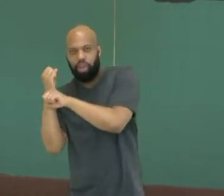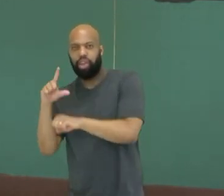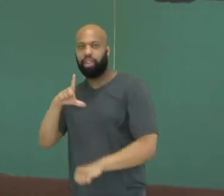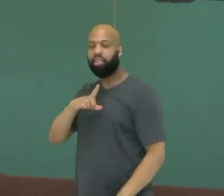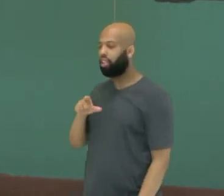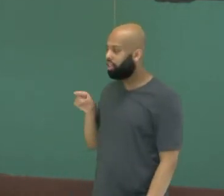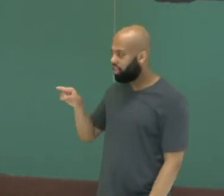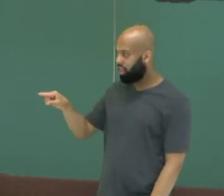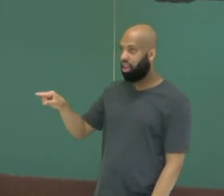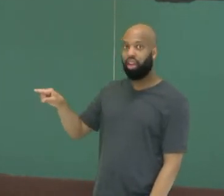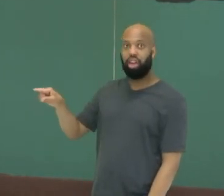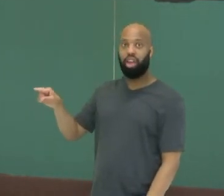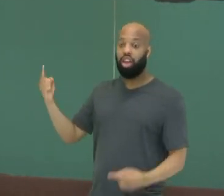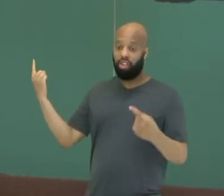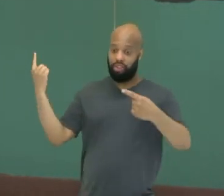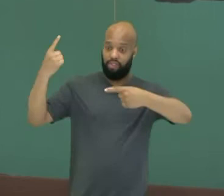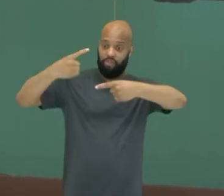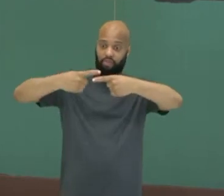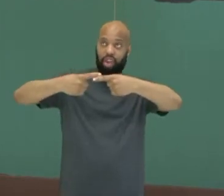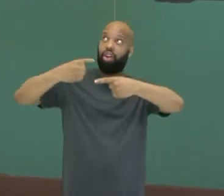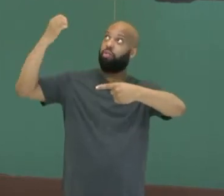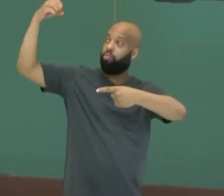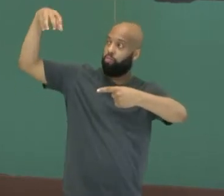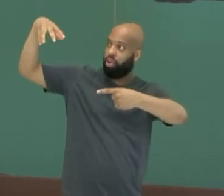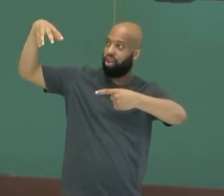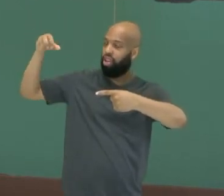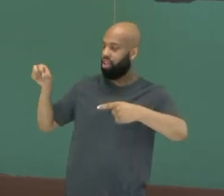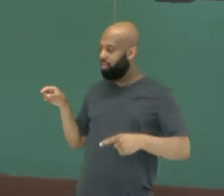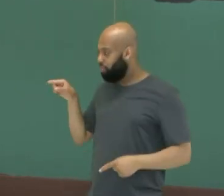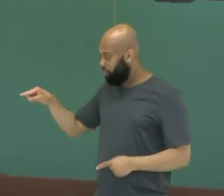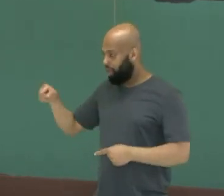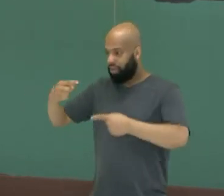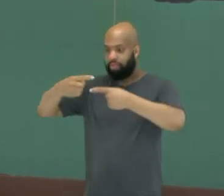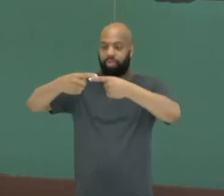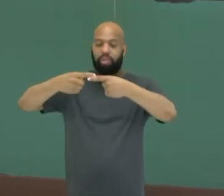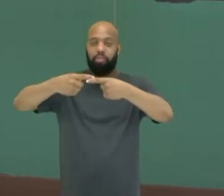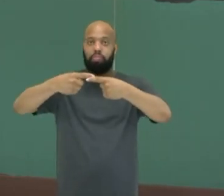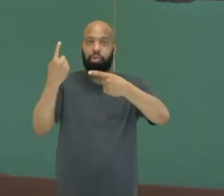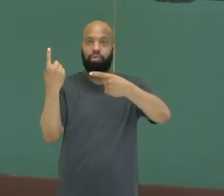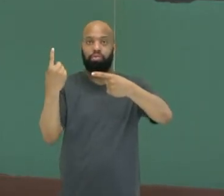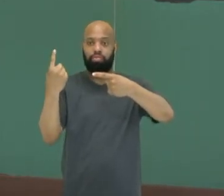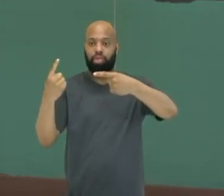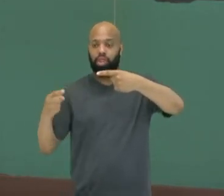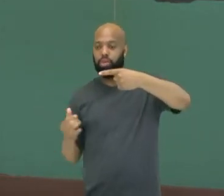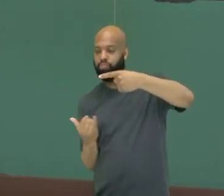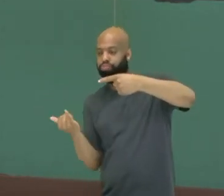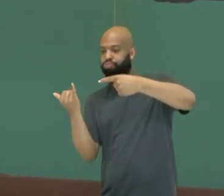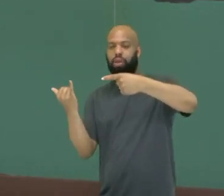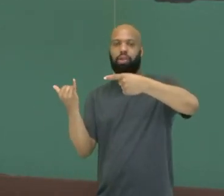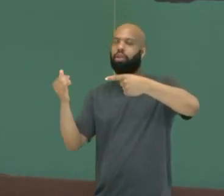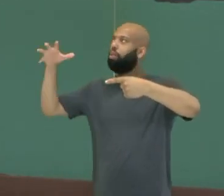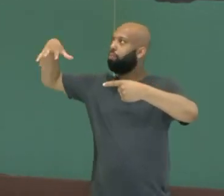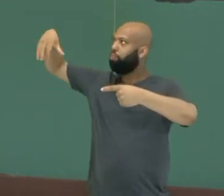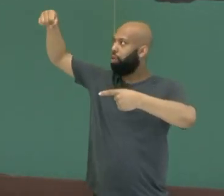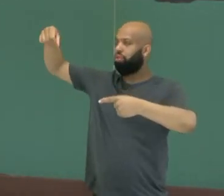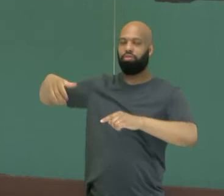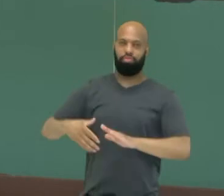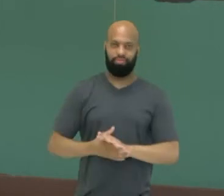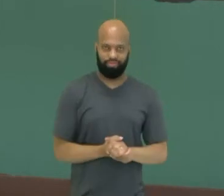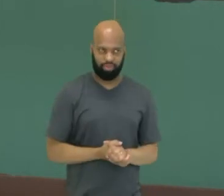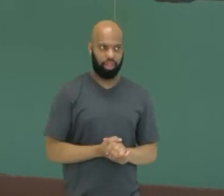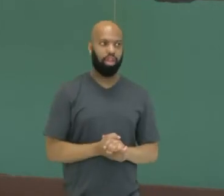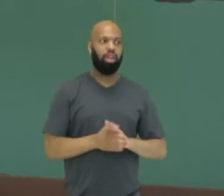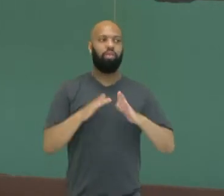interruptor, fecha o circuito, acende a lâmpada. Você aperta novamente, abre esse circuito e a lâmpada apaga.